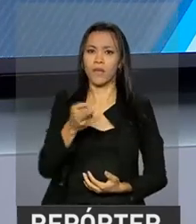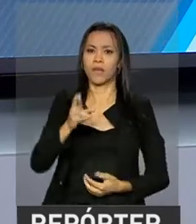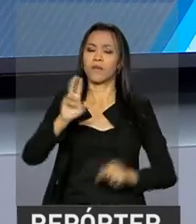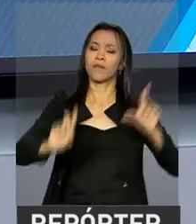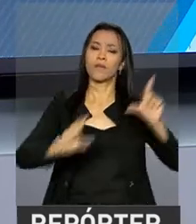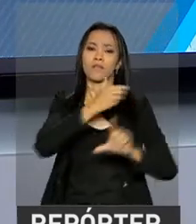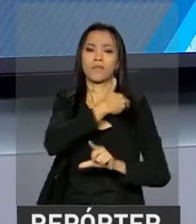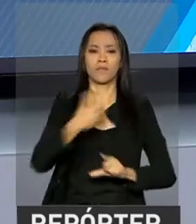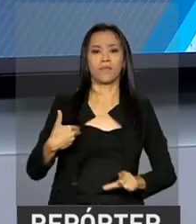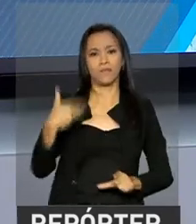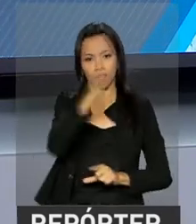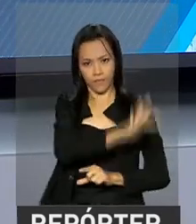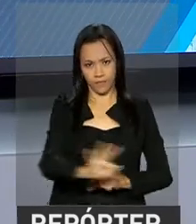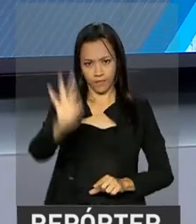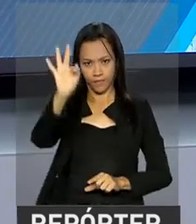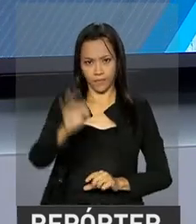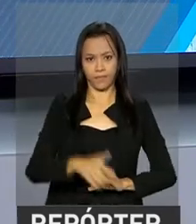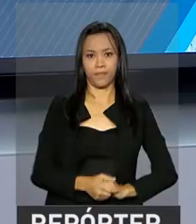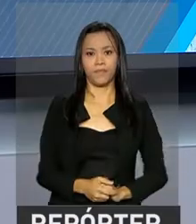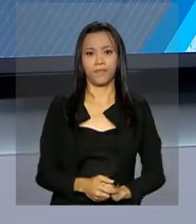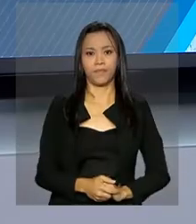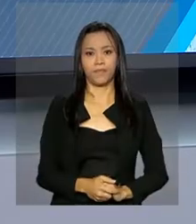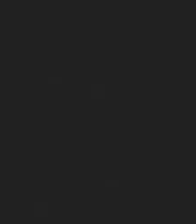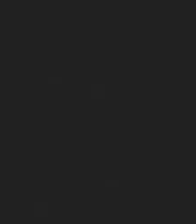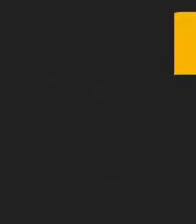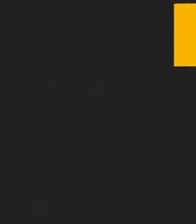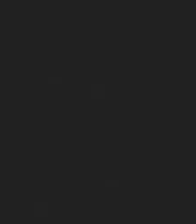nbr a tv do governo federal